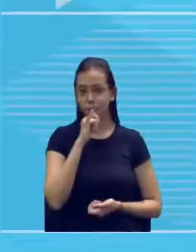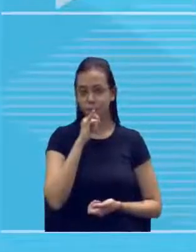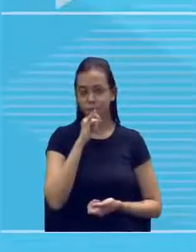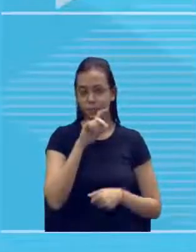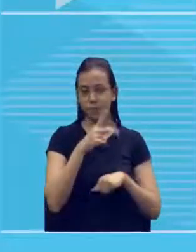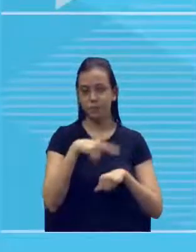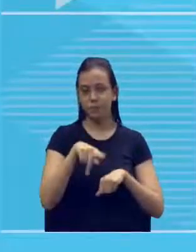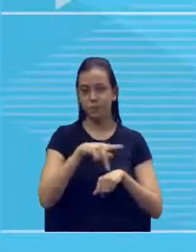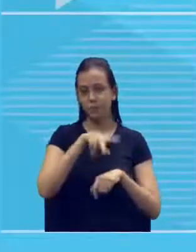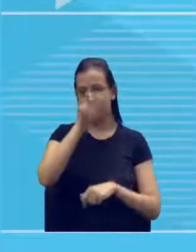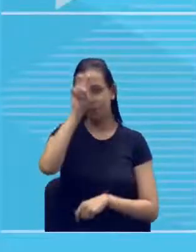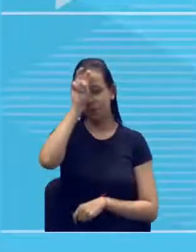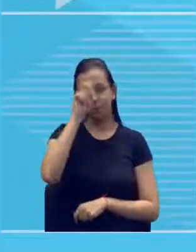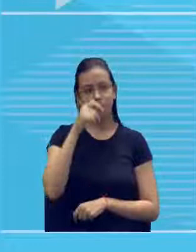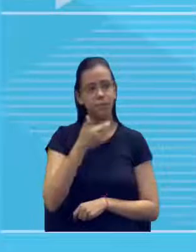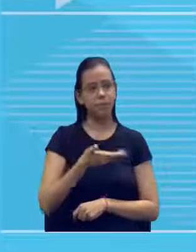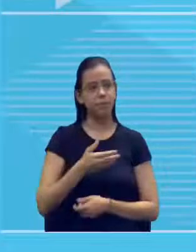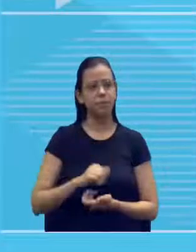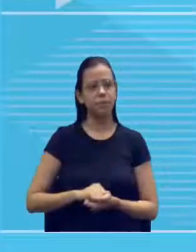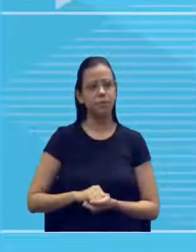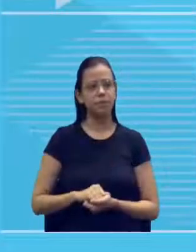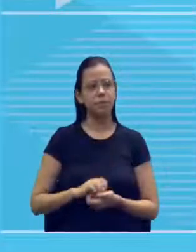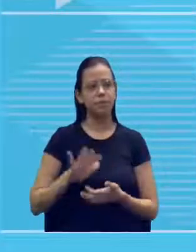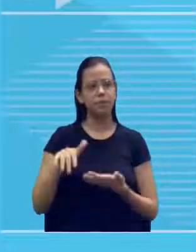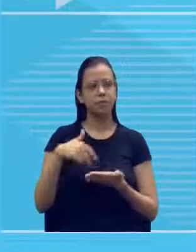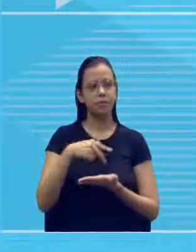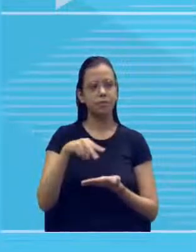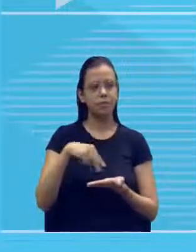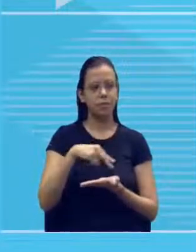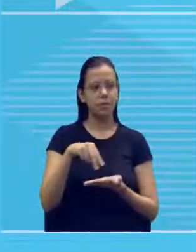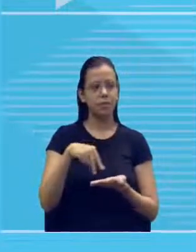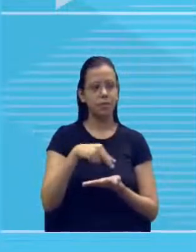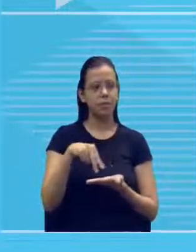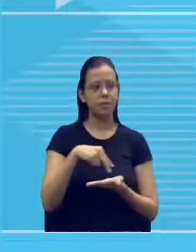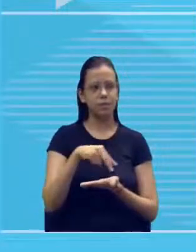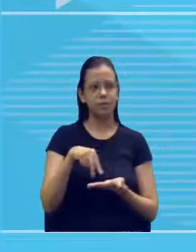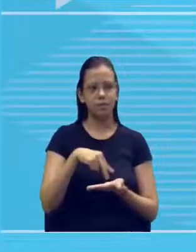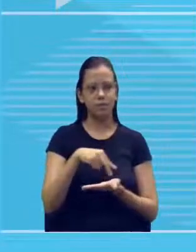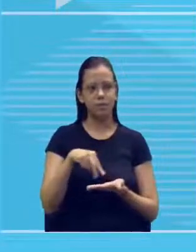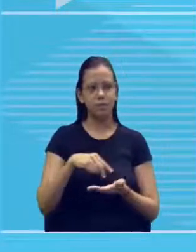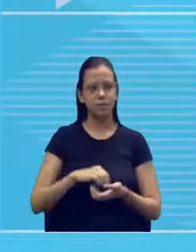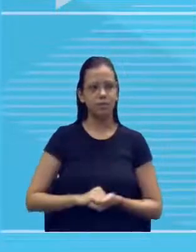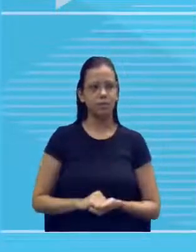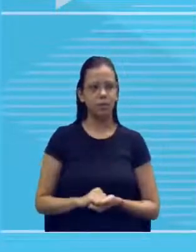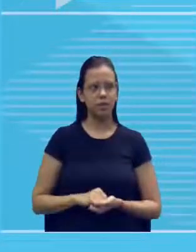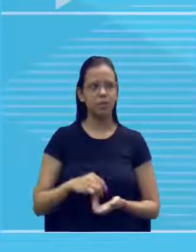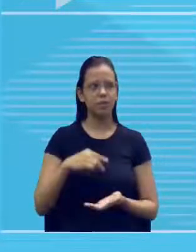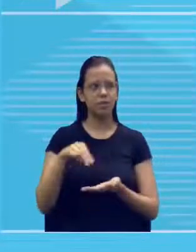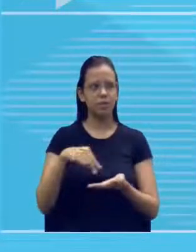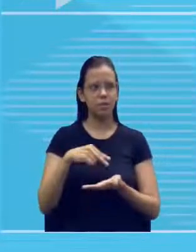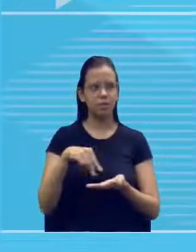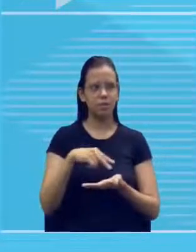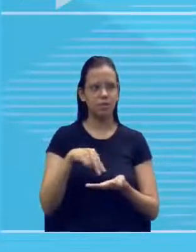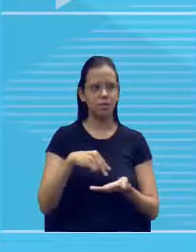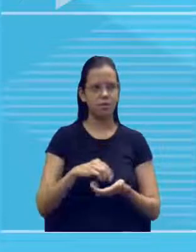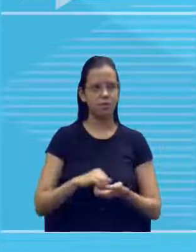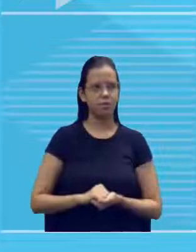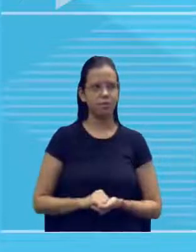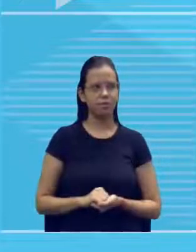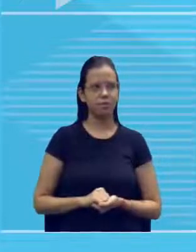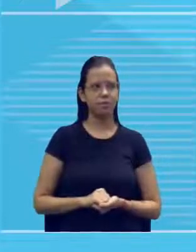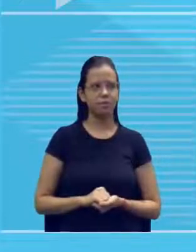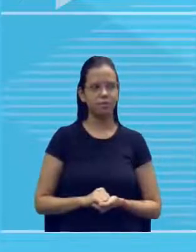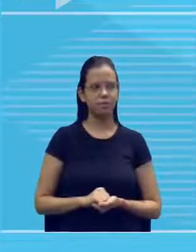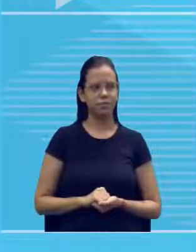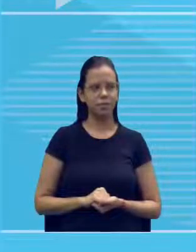no Egito, turma, que dança é essa? Que dança é essa, gente, que vem lá do Egito? Hã? É